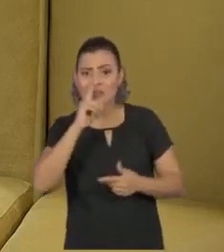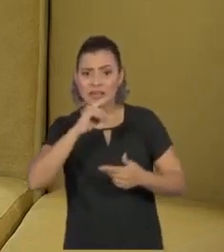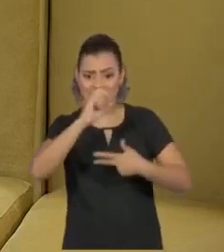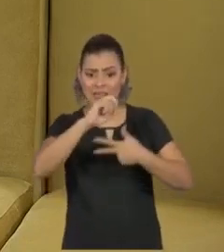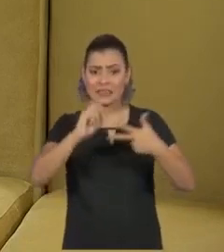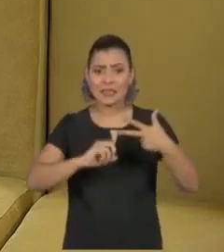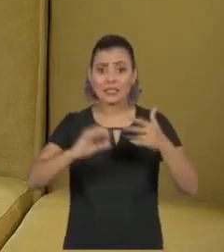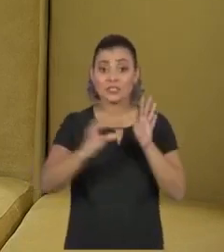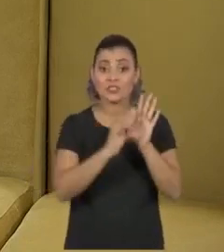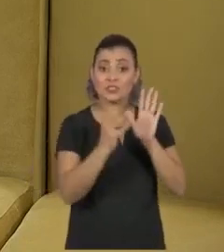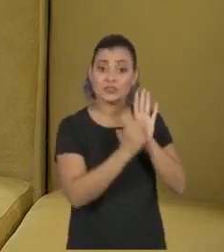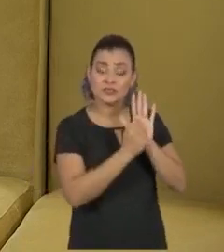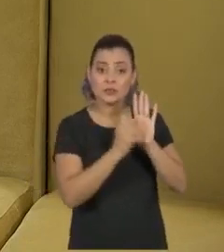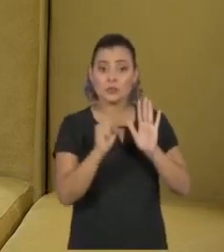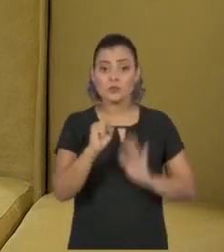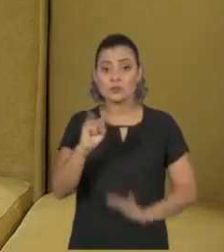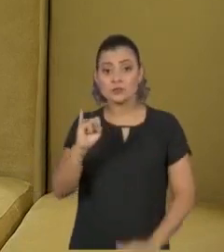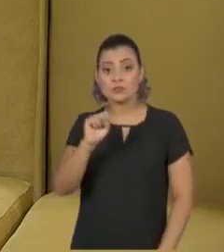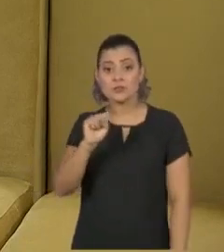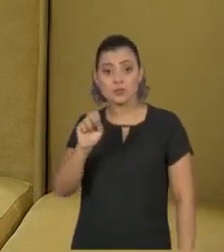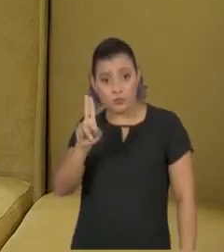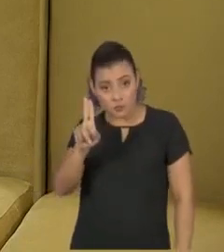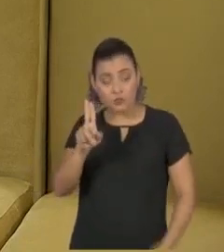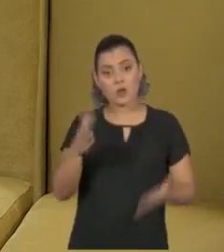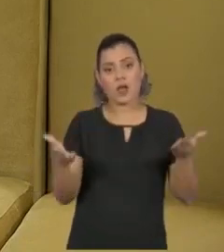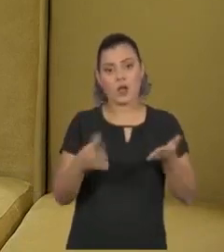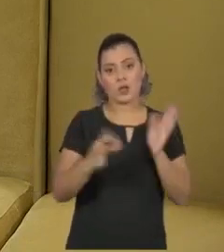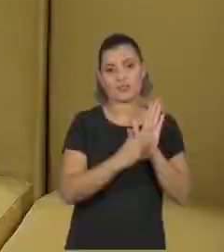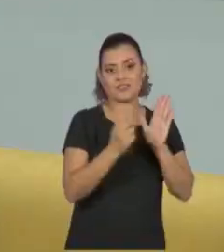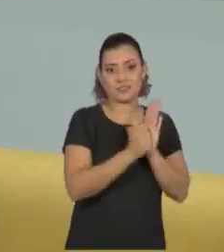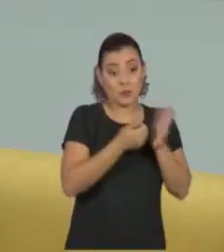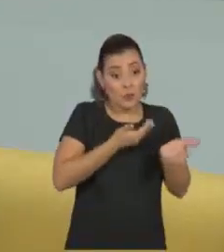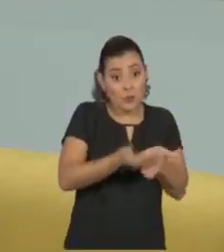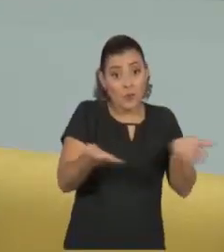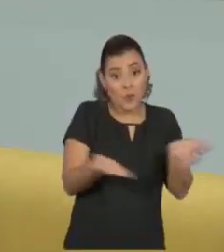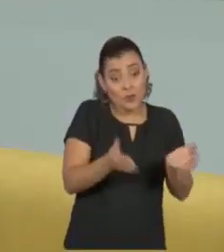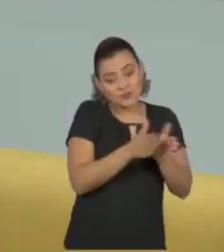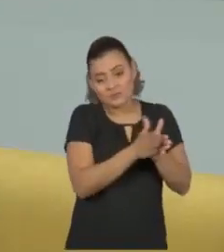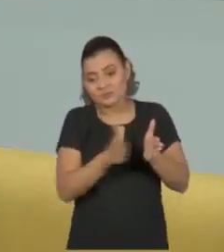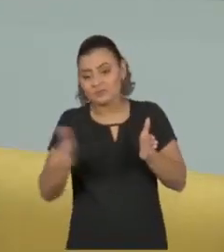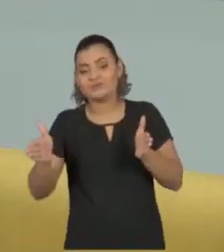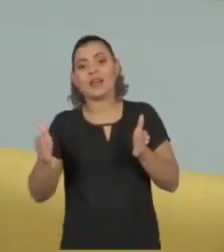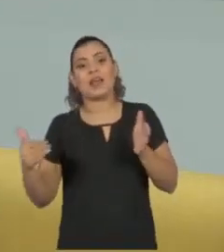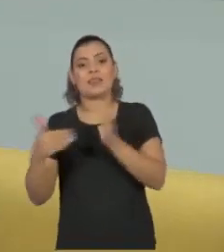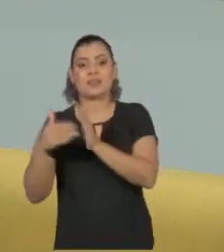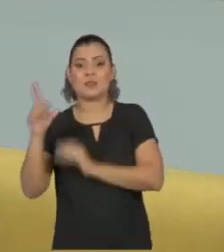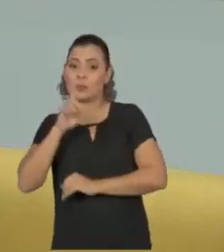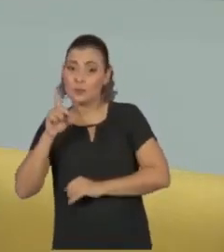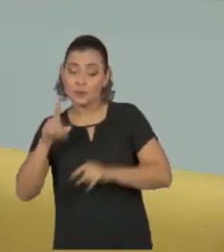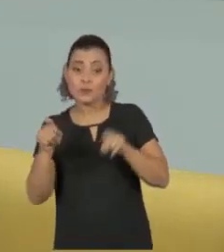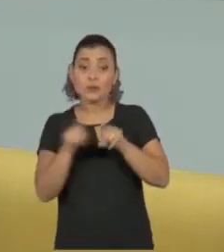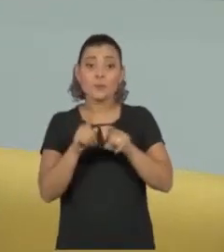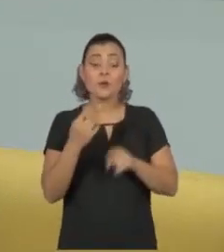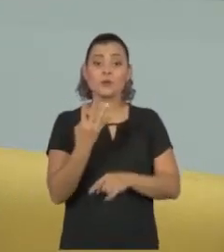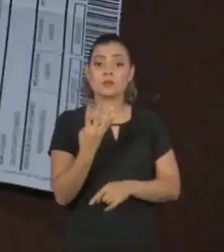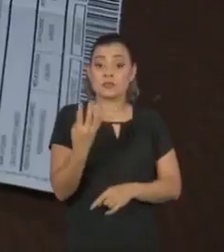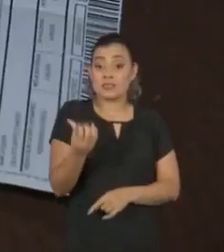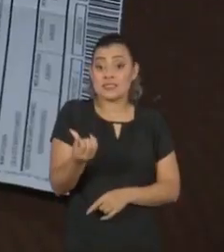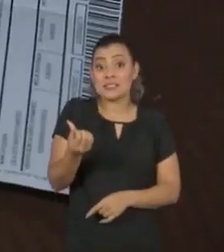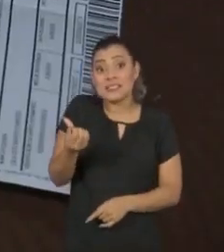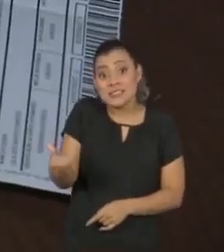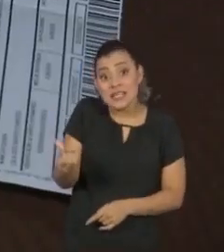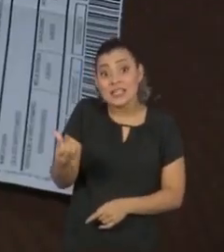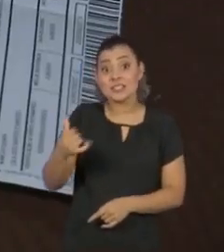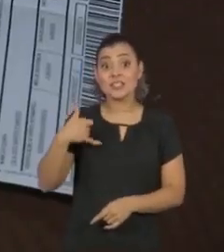inscrições no SISU são abertas com prazo estendido. Prestes a fazer 466 anos,